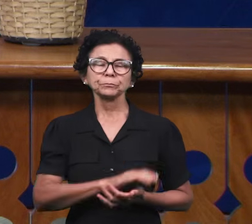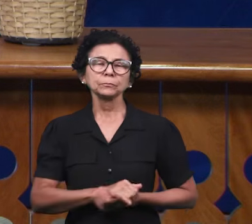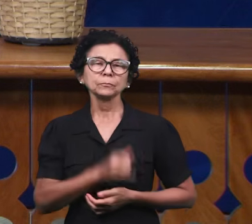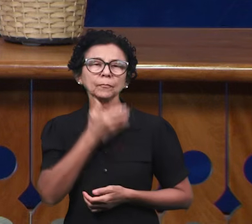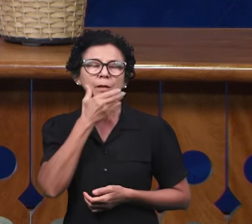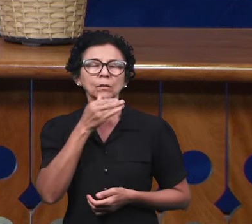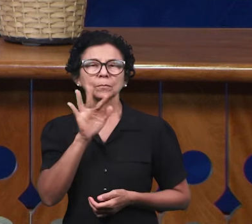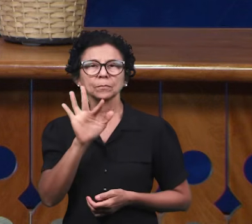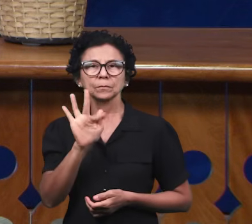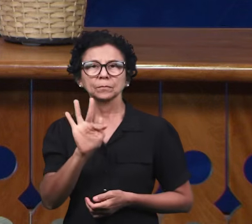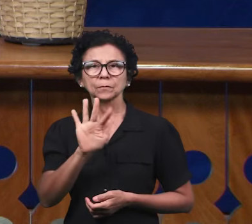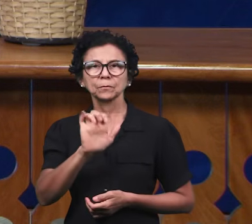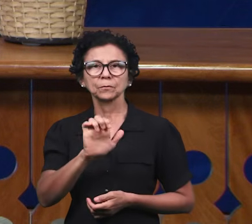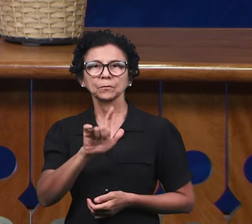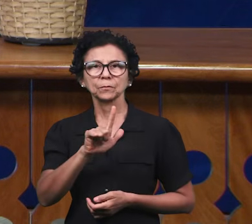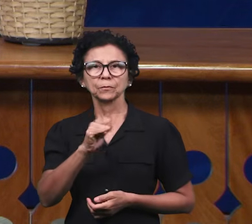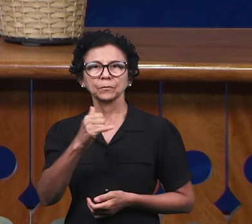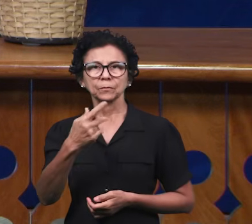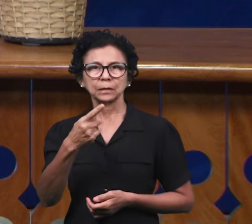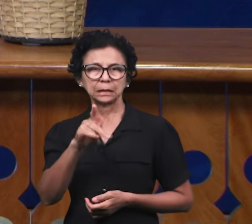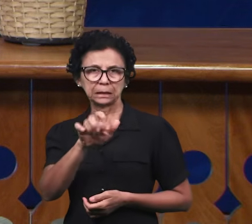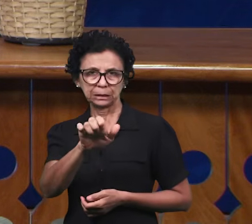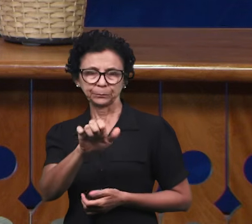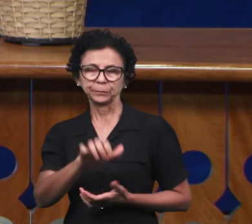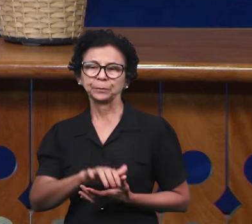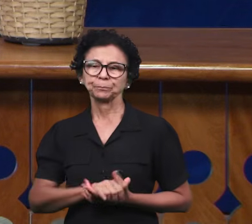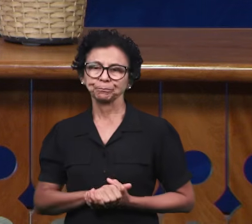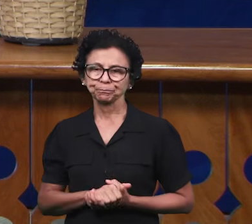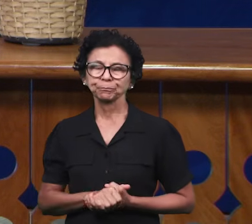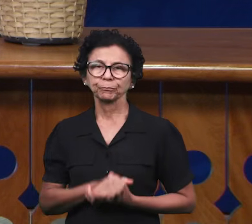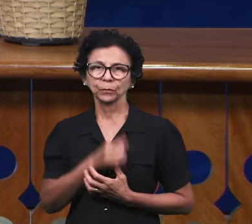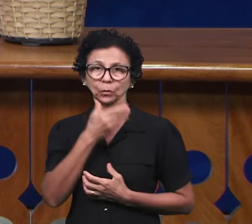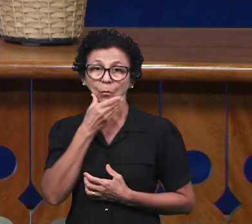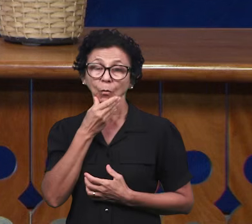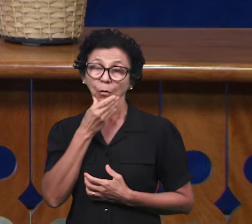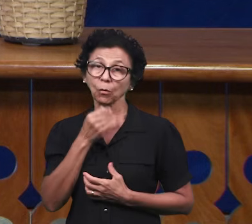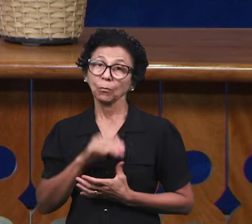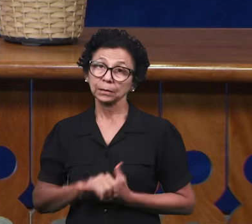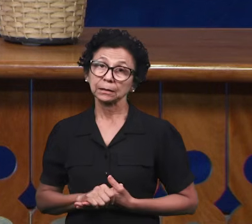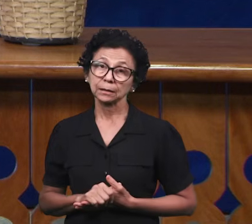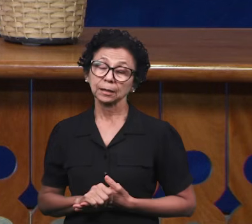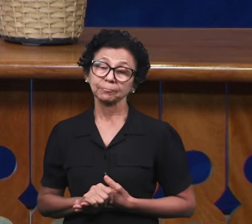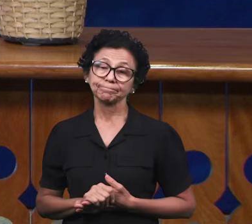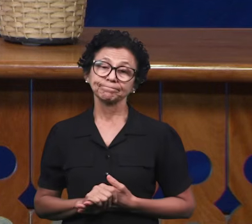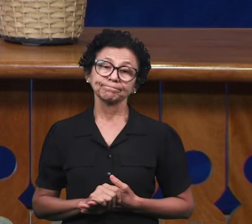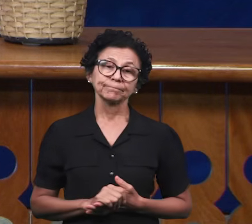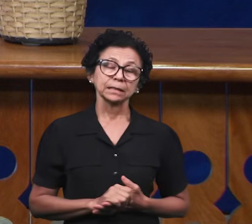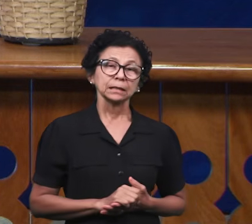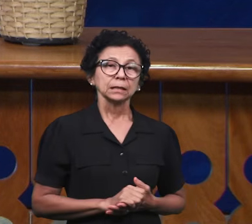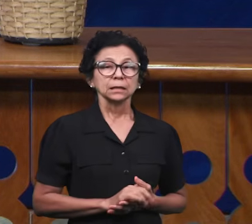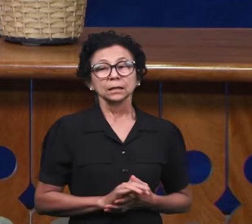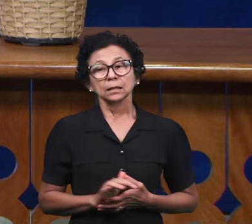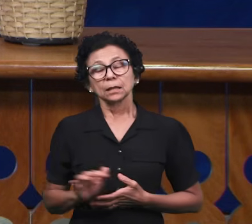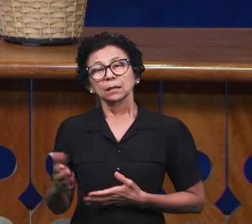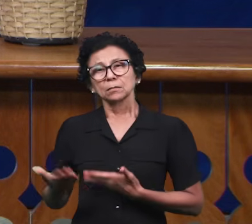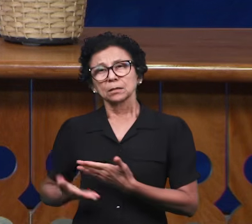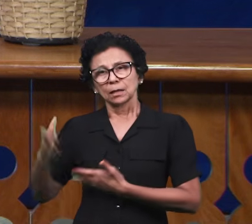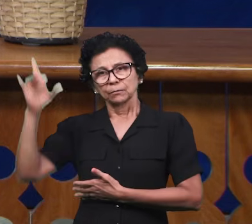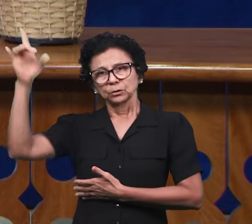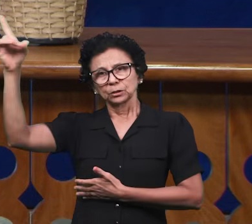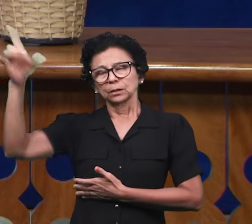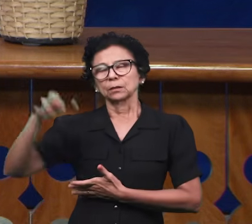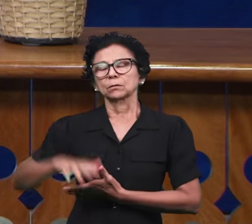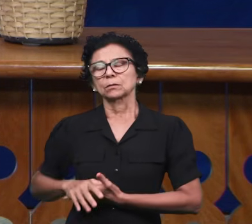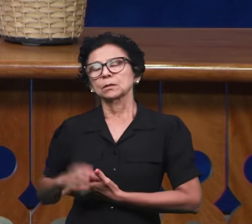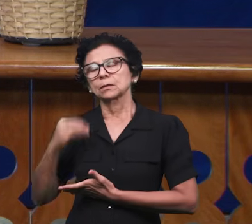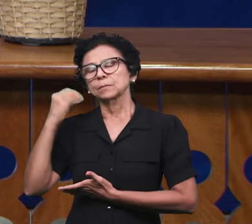Filipe, ele foi levado pelo Senhor ali, o Senhor deu uma experiência para ele de evangelização, e nós podemos fazer aqui um paralelo